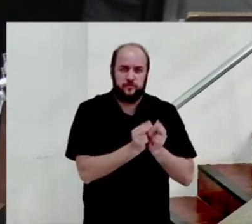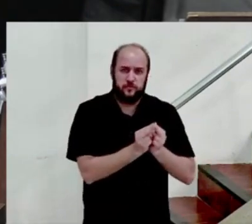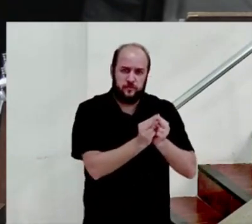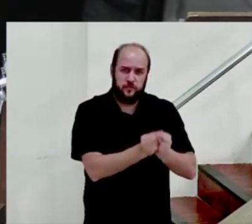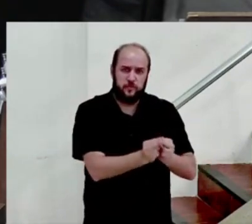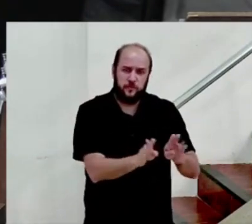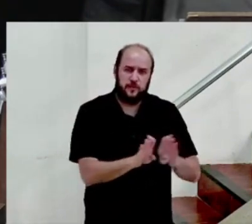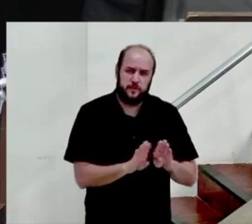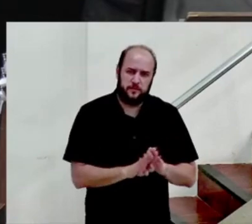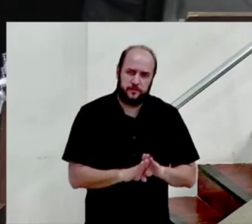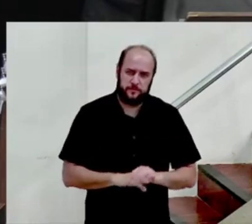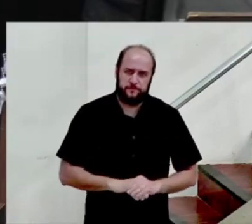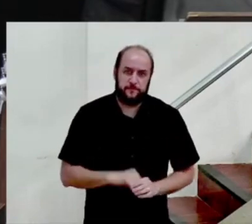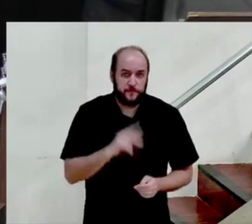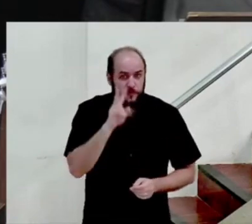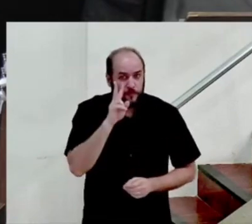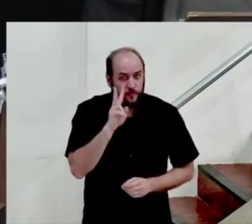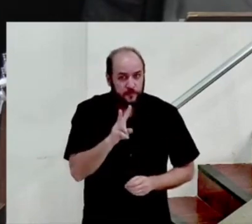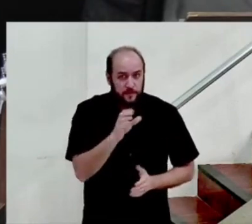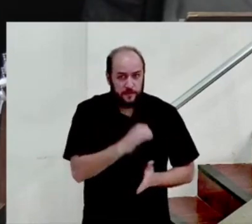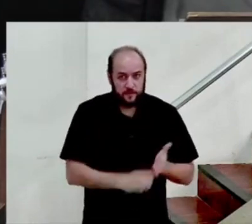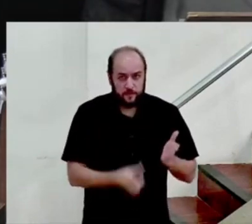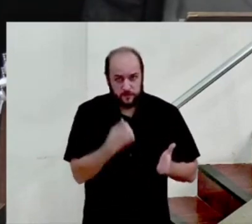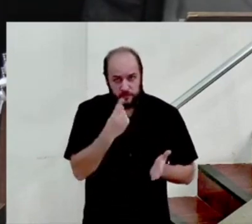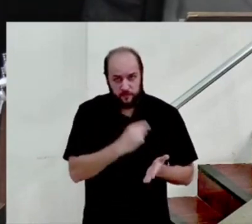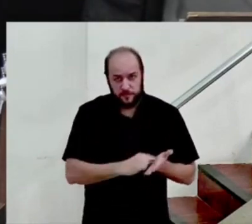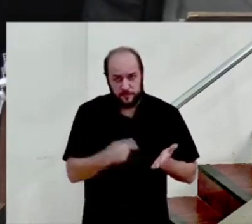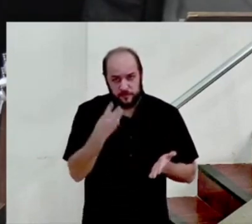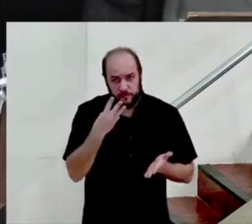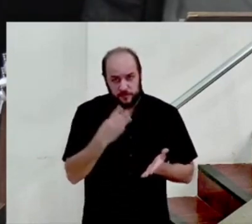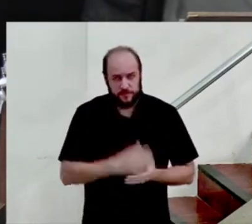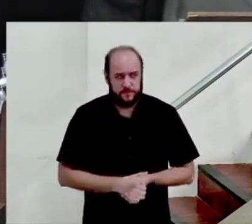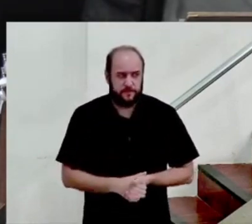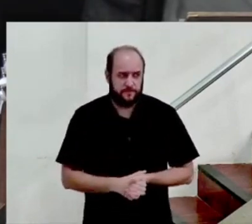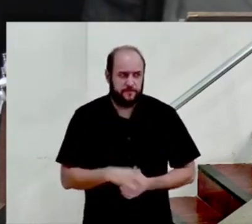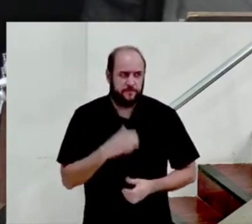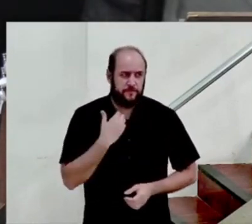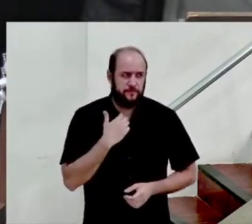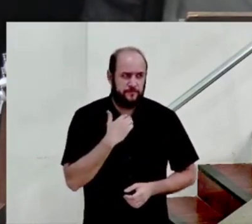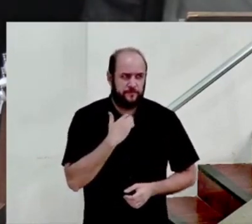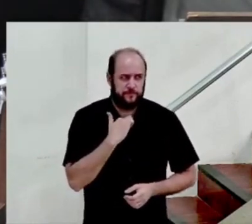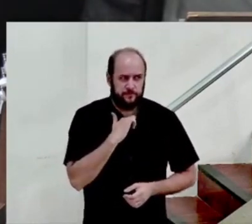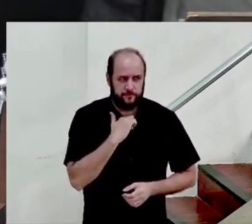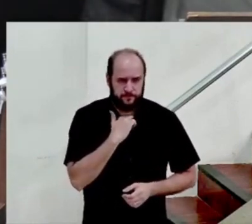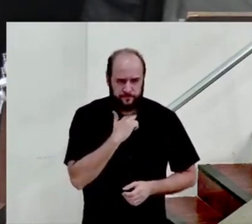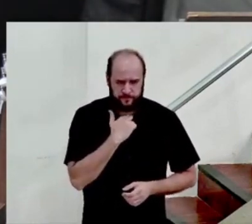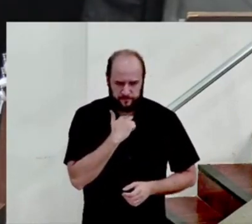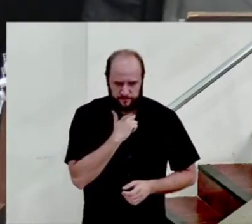Vá para o capítulo 1, versículo 3.